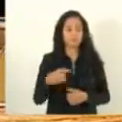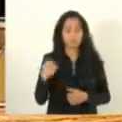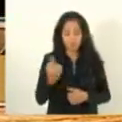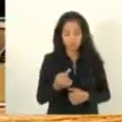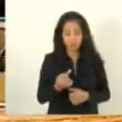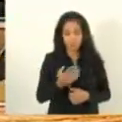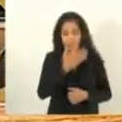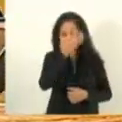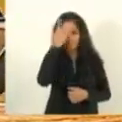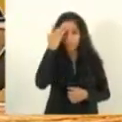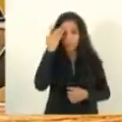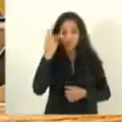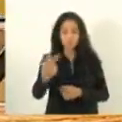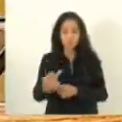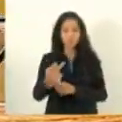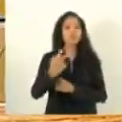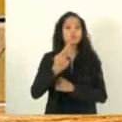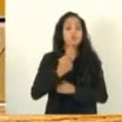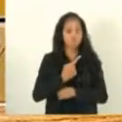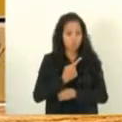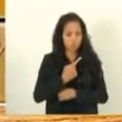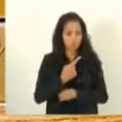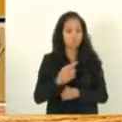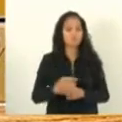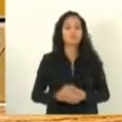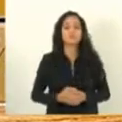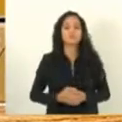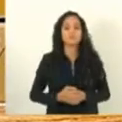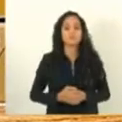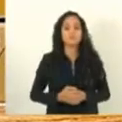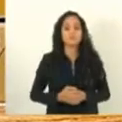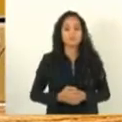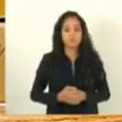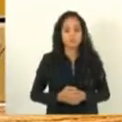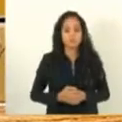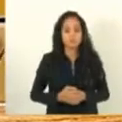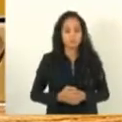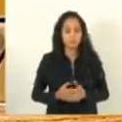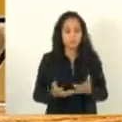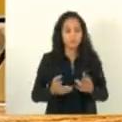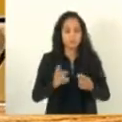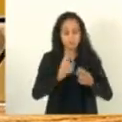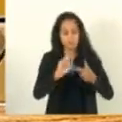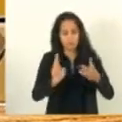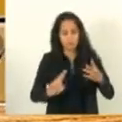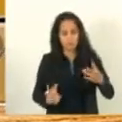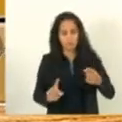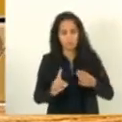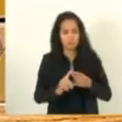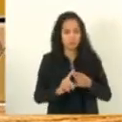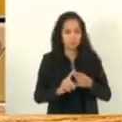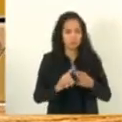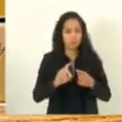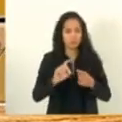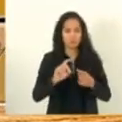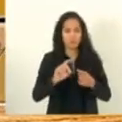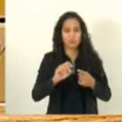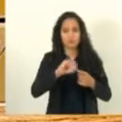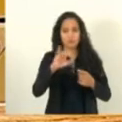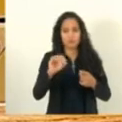solicitados por pessoas... Eu quero citar o nome deles aqui, o Daí